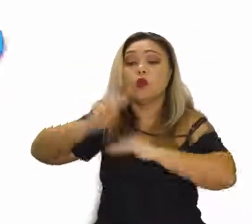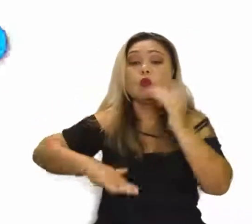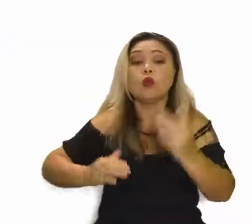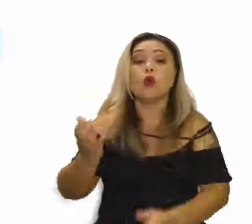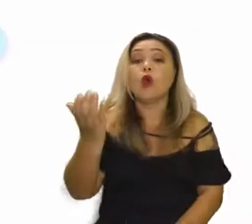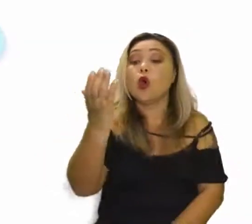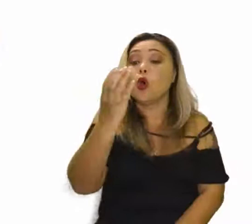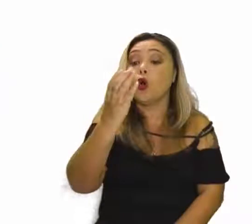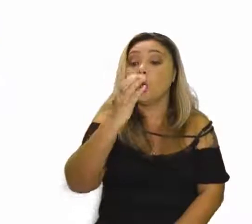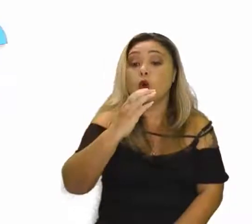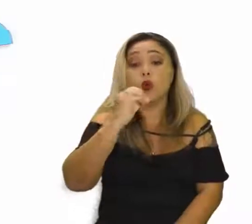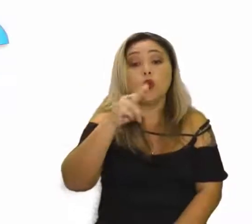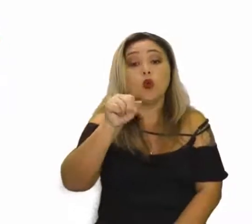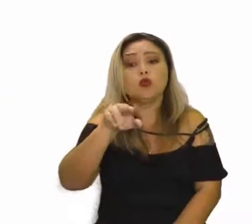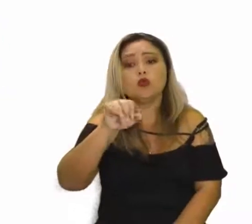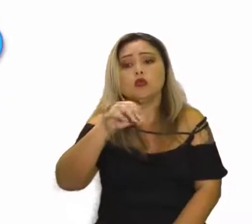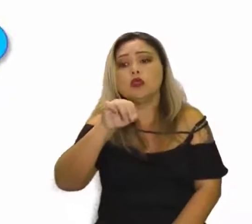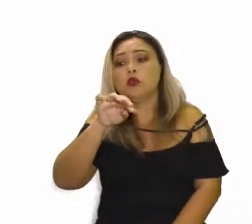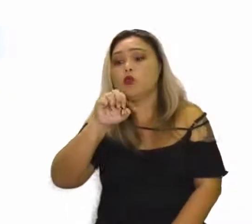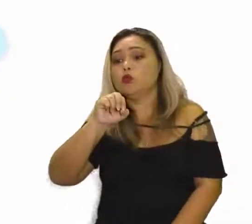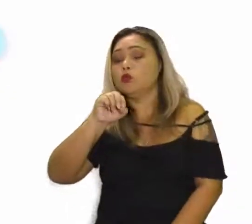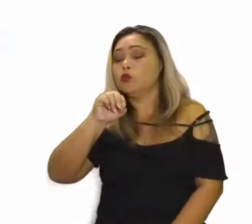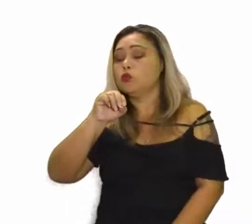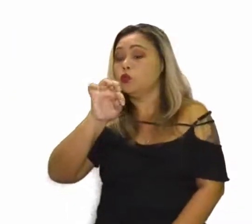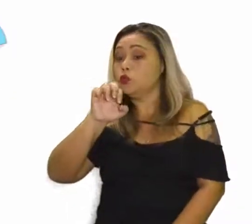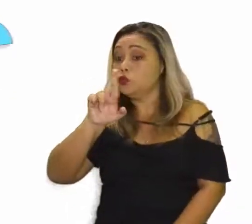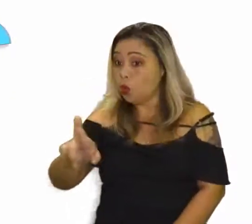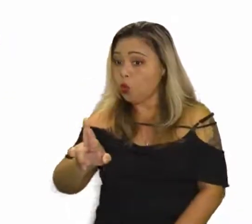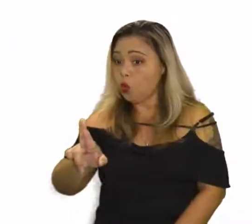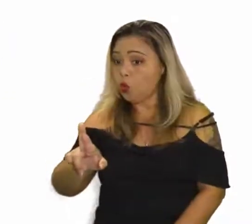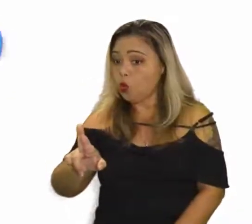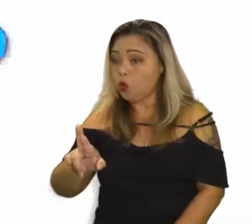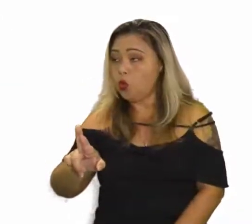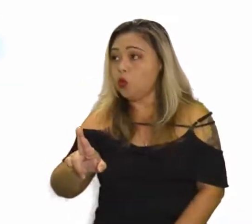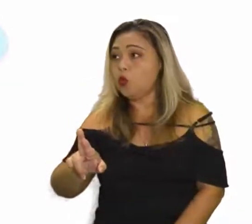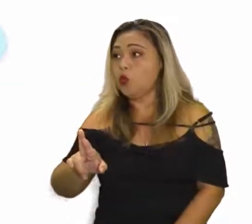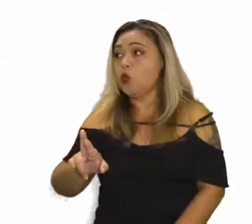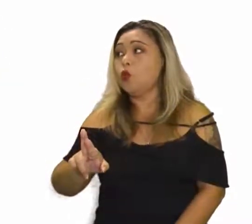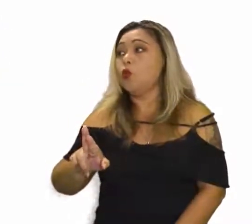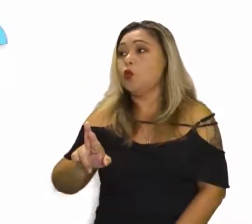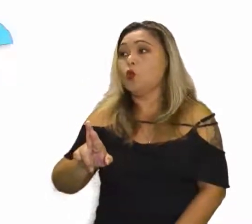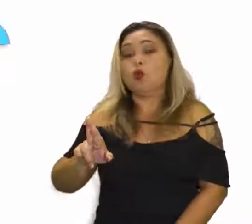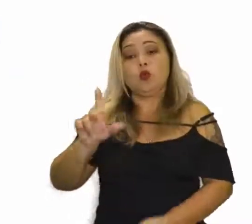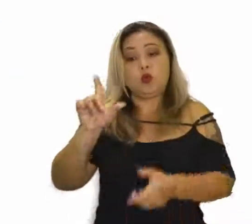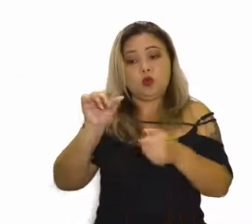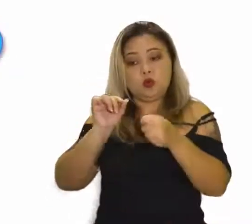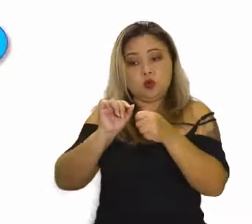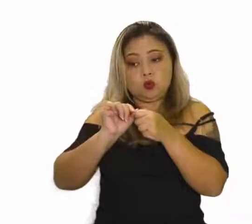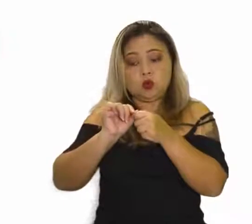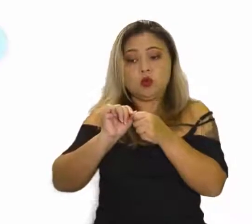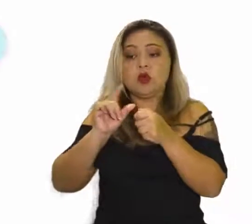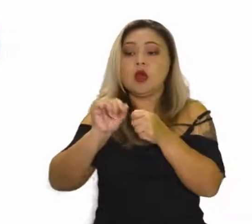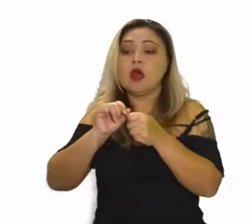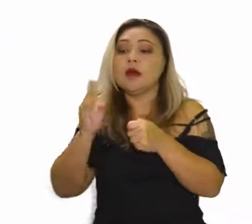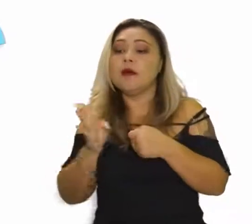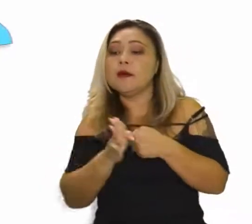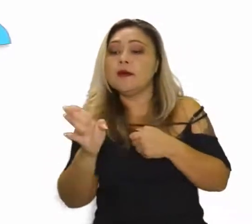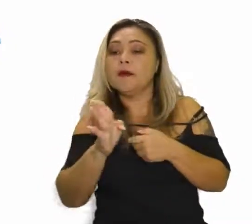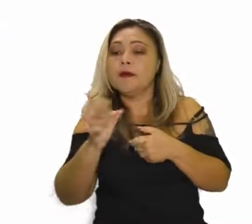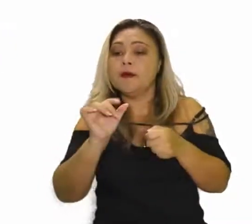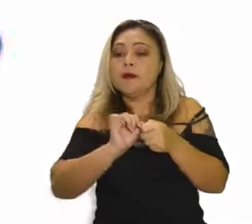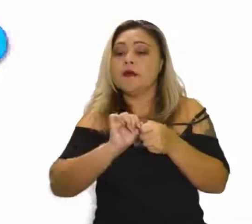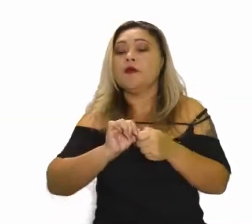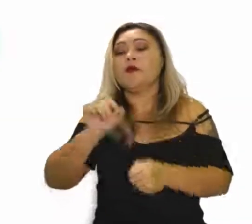codornicultor. Quem atividade da piscicultura, quem faz?